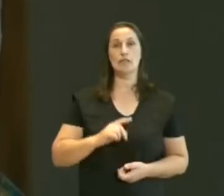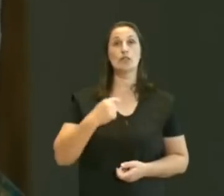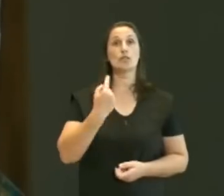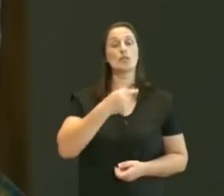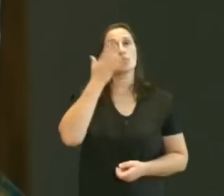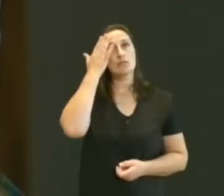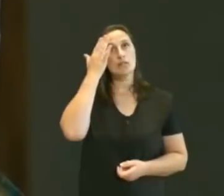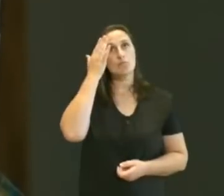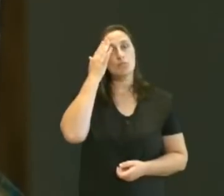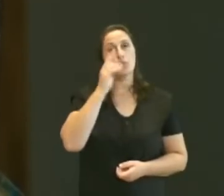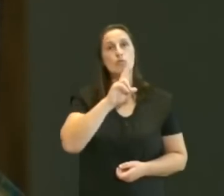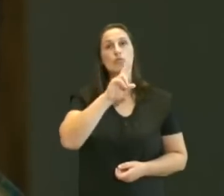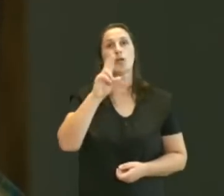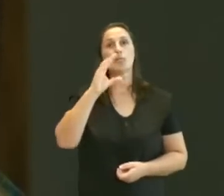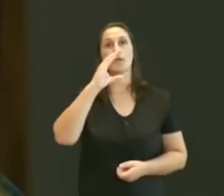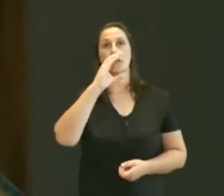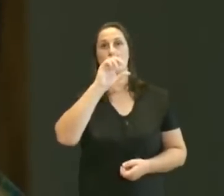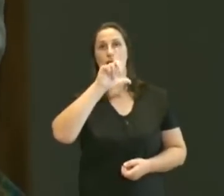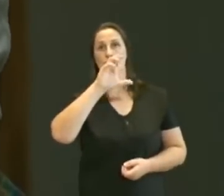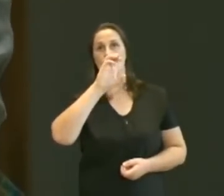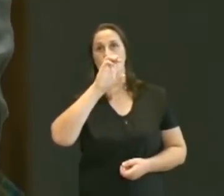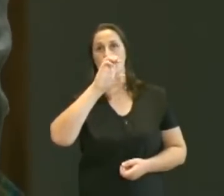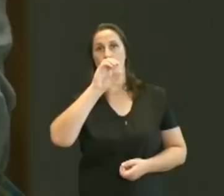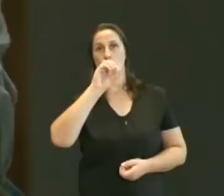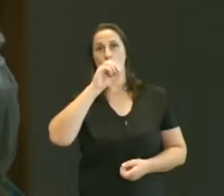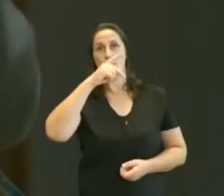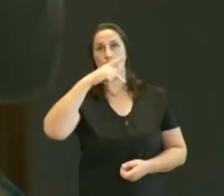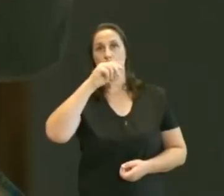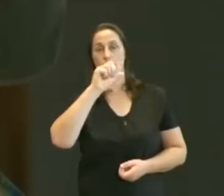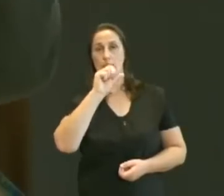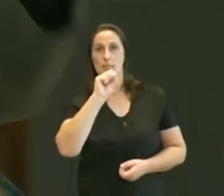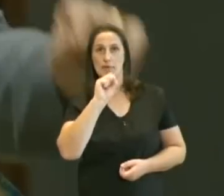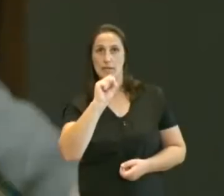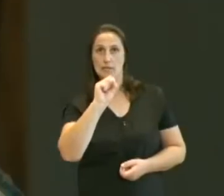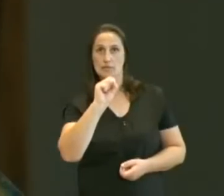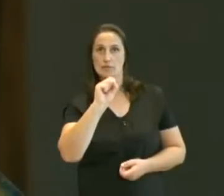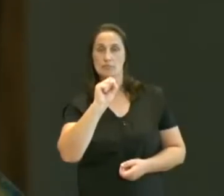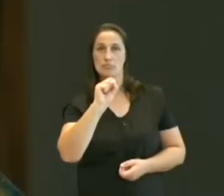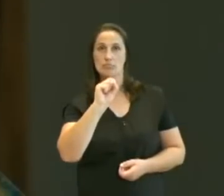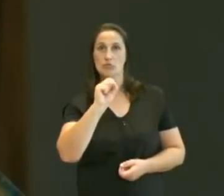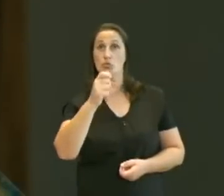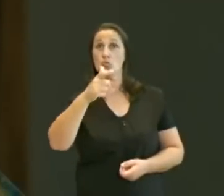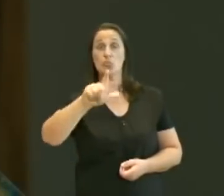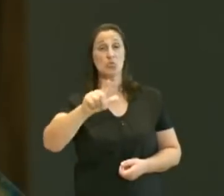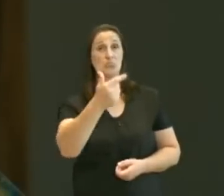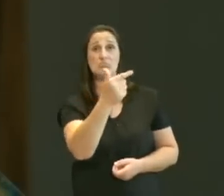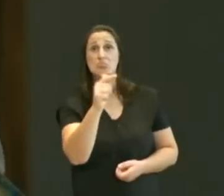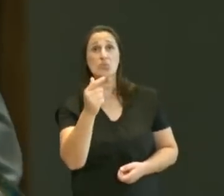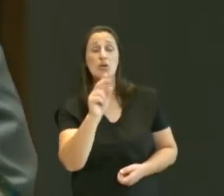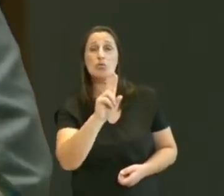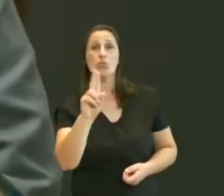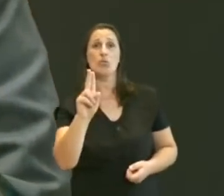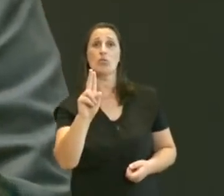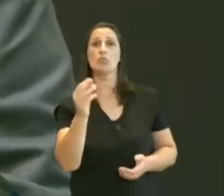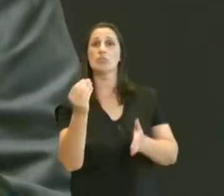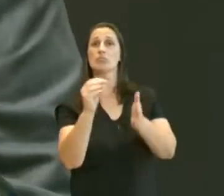esse texto, e o outro que estava com ele nem aparece o nome.